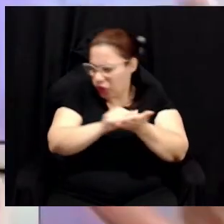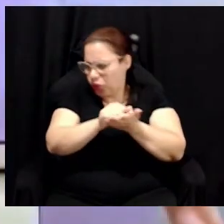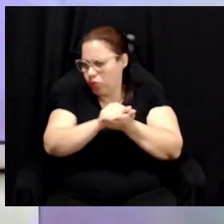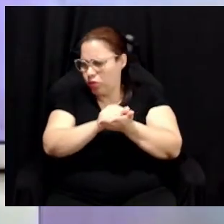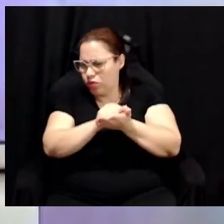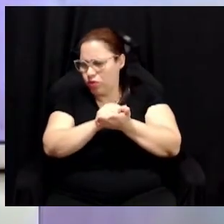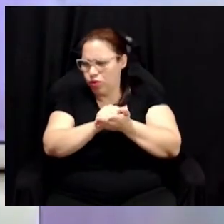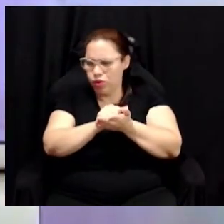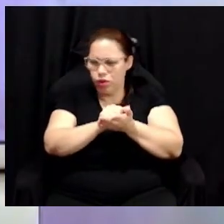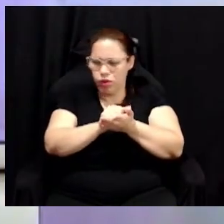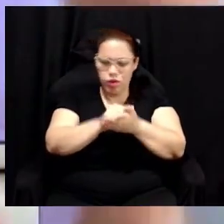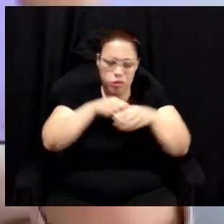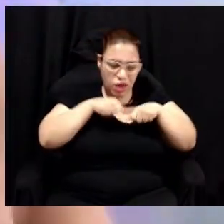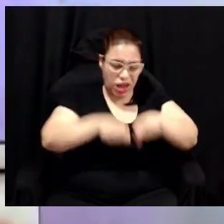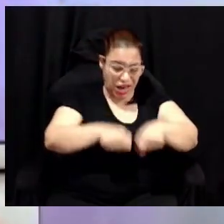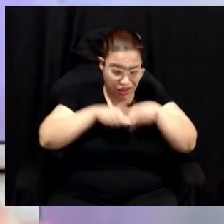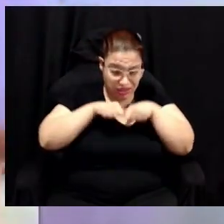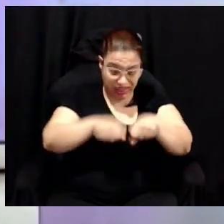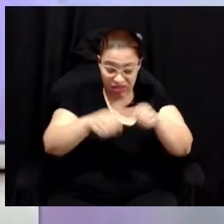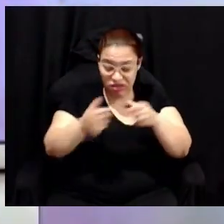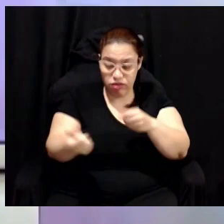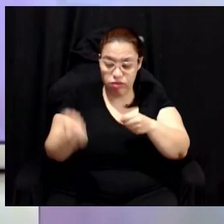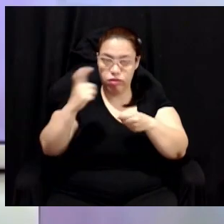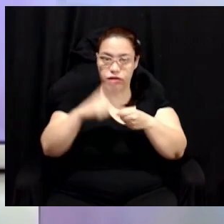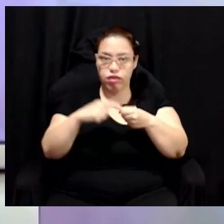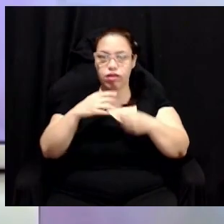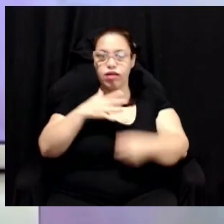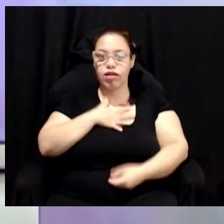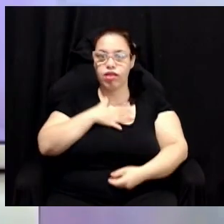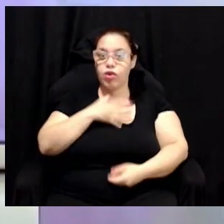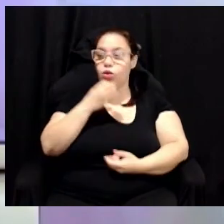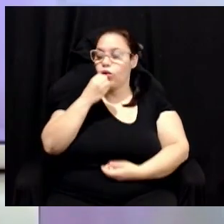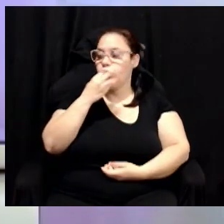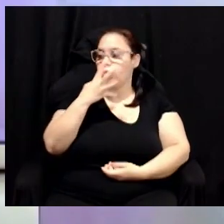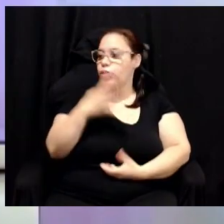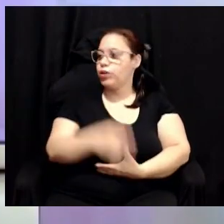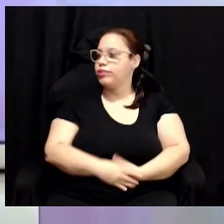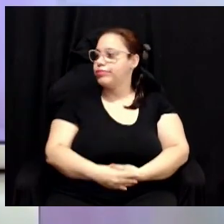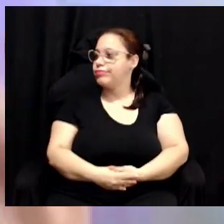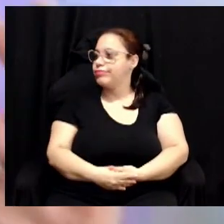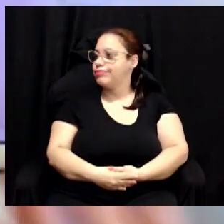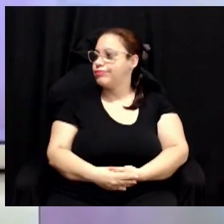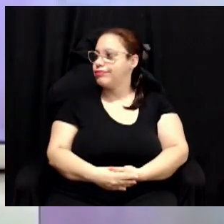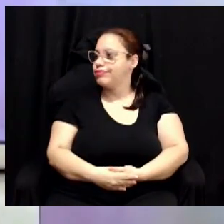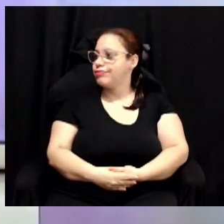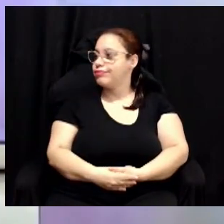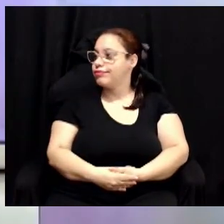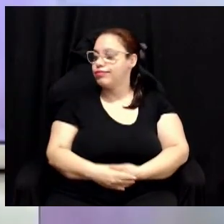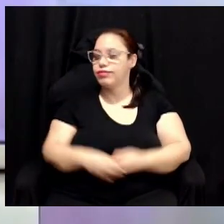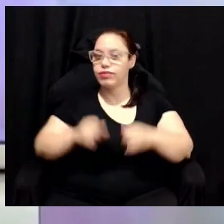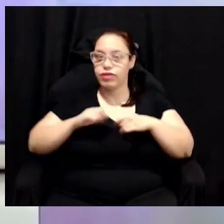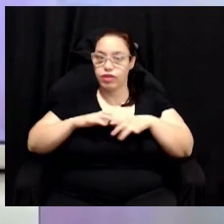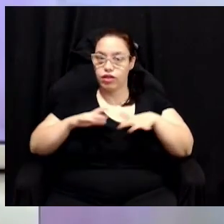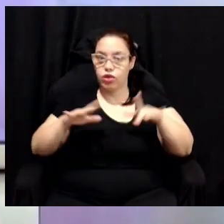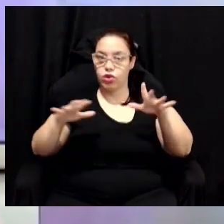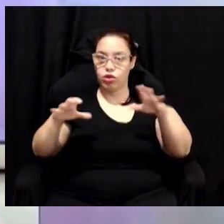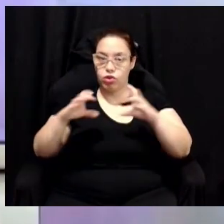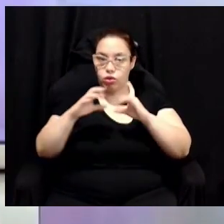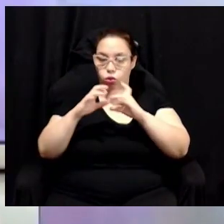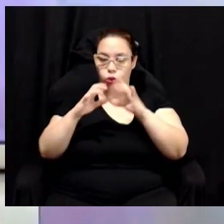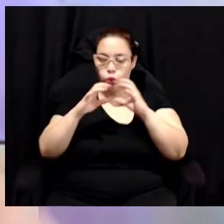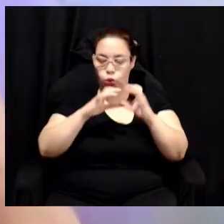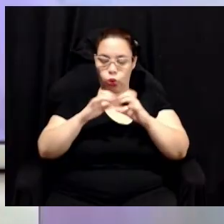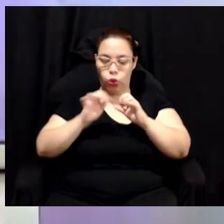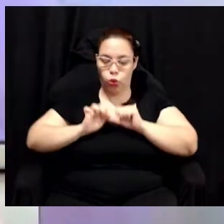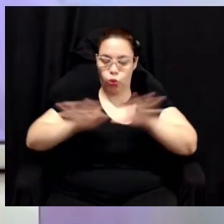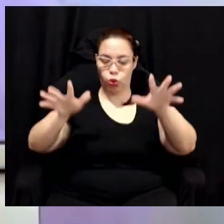um tanque de roupa para lavar, mas quando você volta, não tem aquela sensação boa? Isso acontece porque teve a liberação de vários